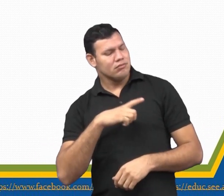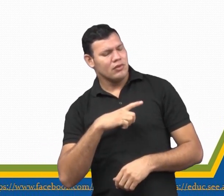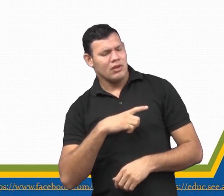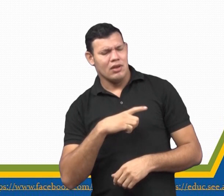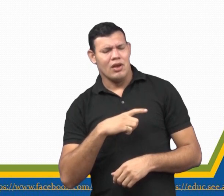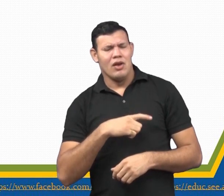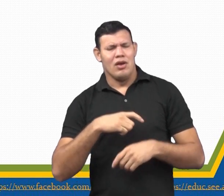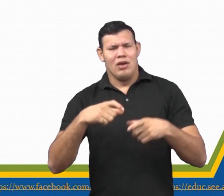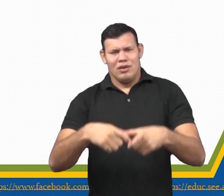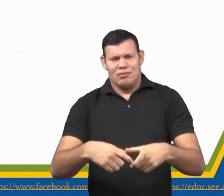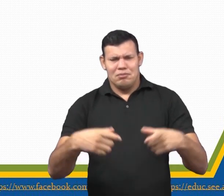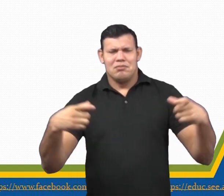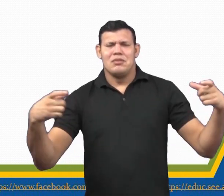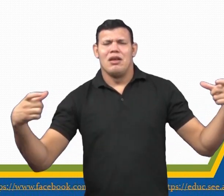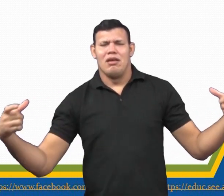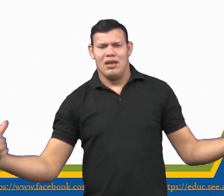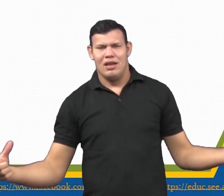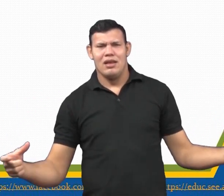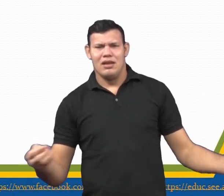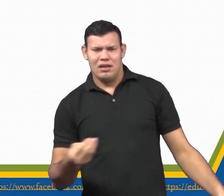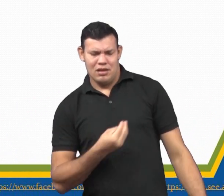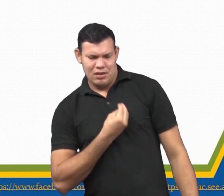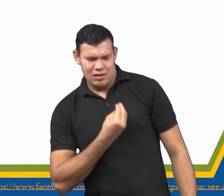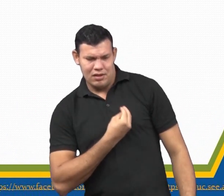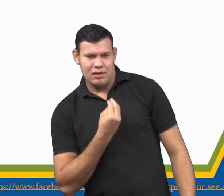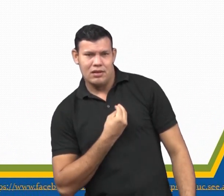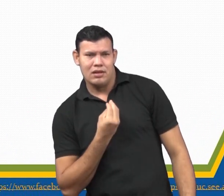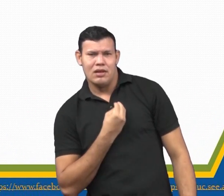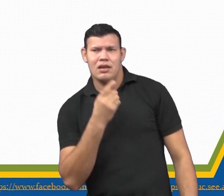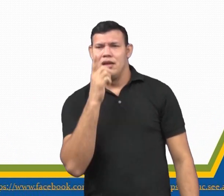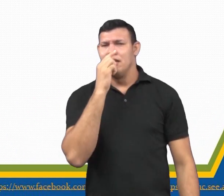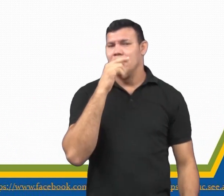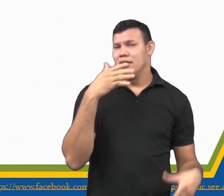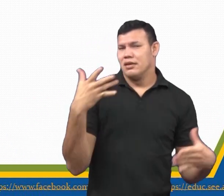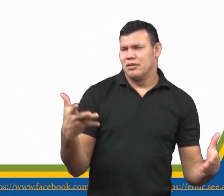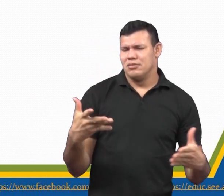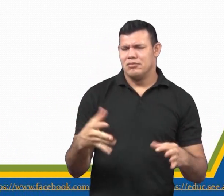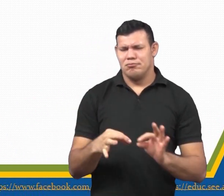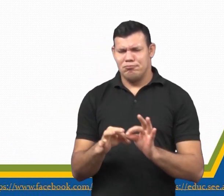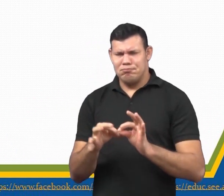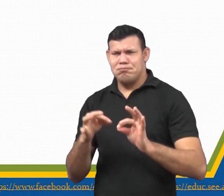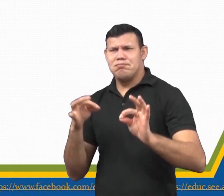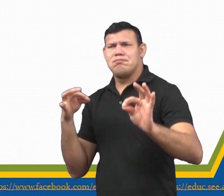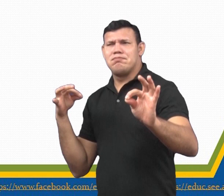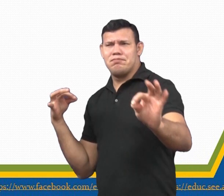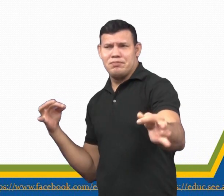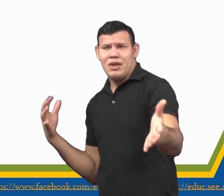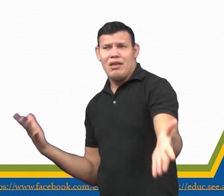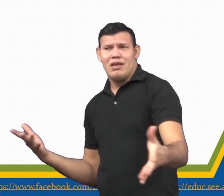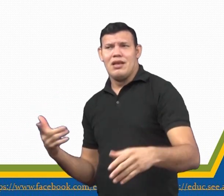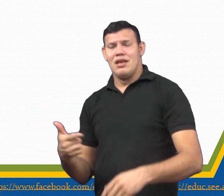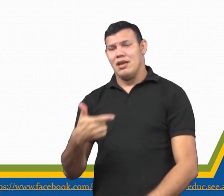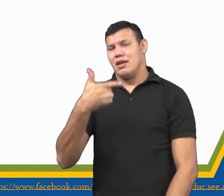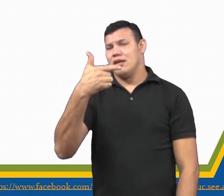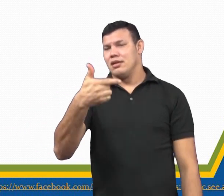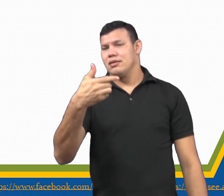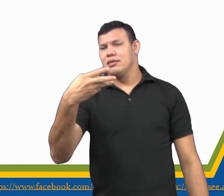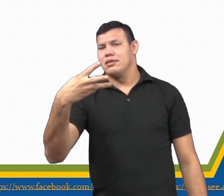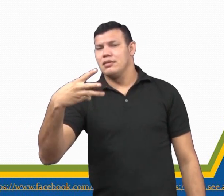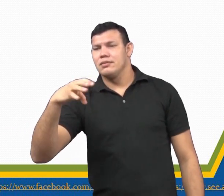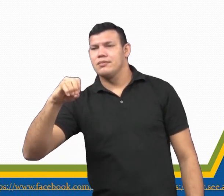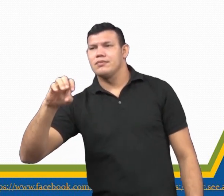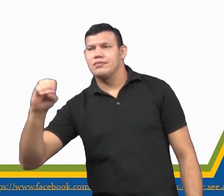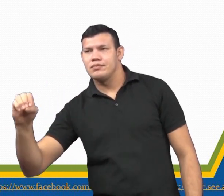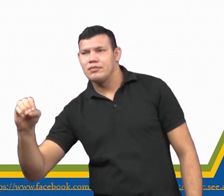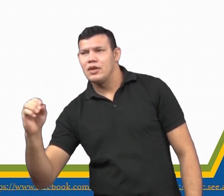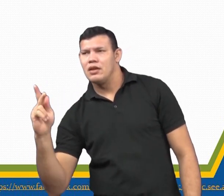hein? Estende-se por 2.300 quilômetros ao longo da costa nordeste do país e é um dos